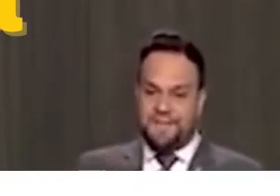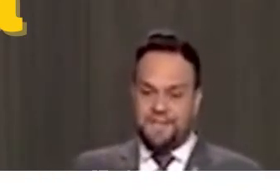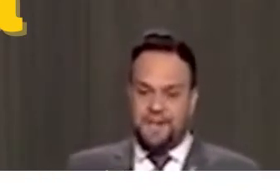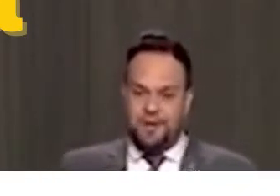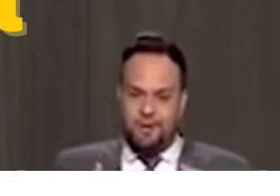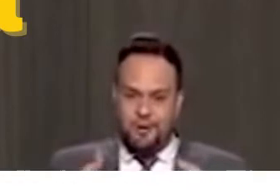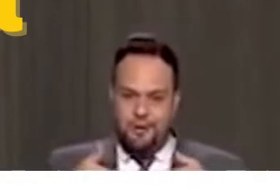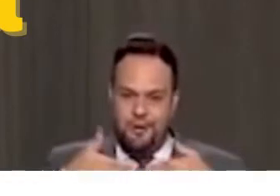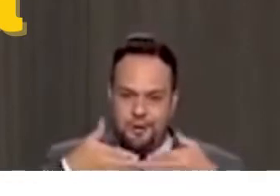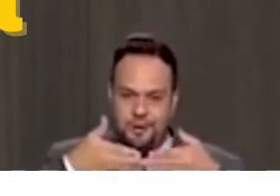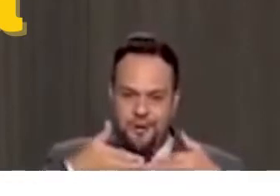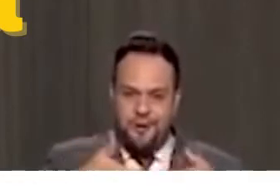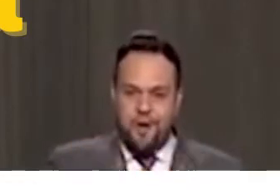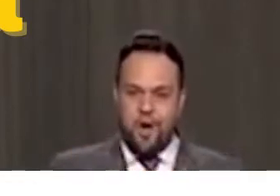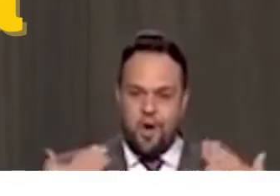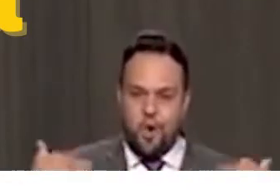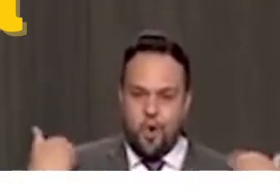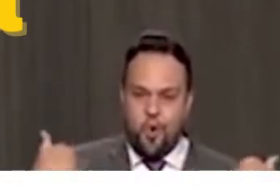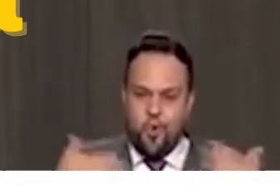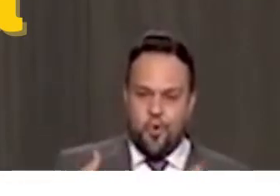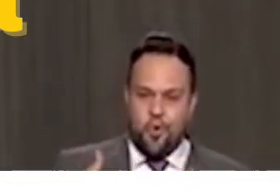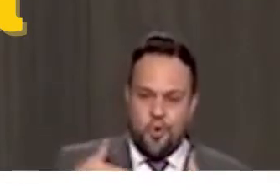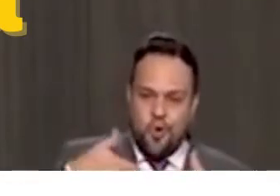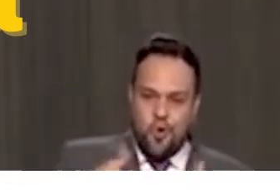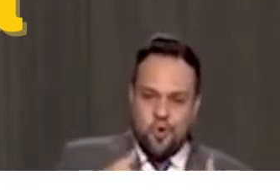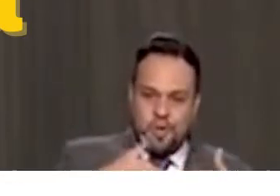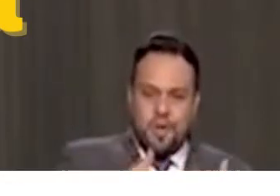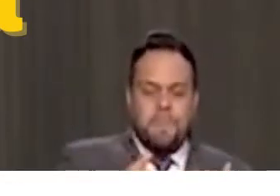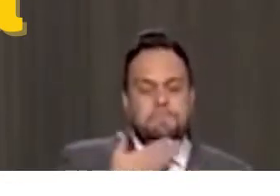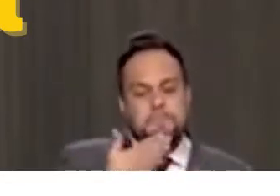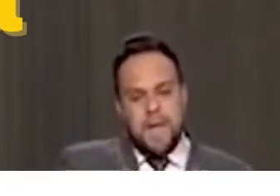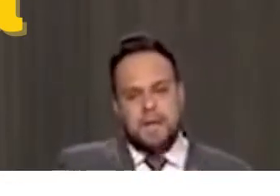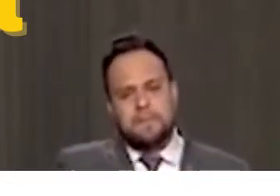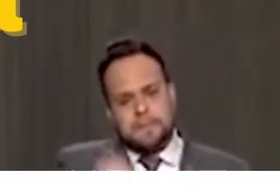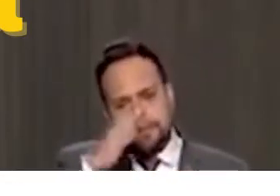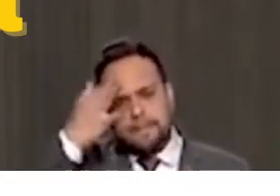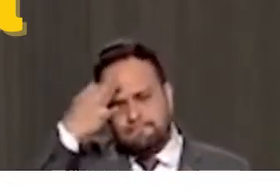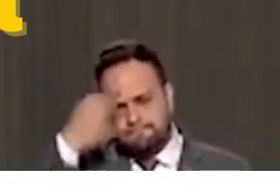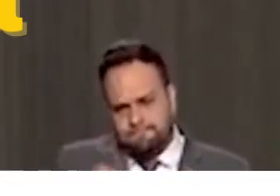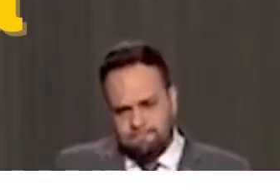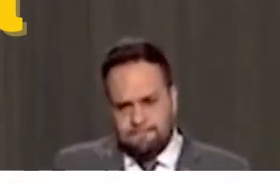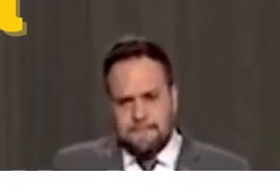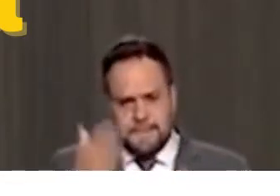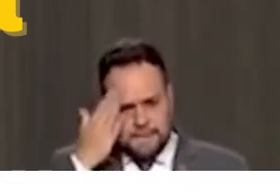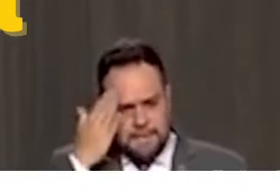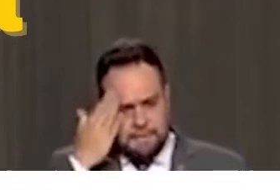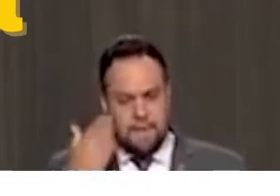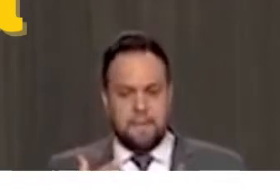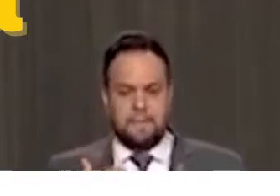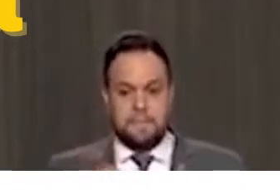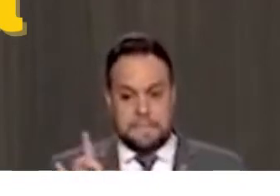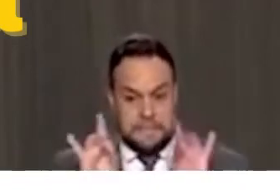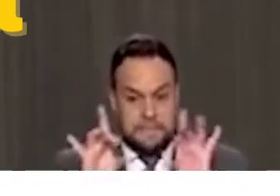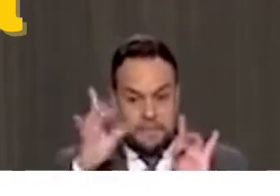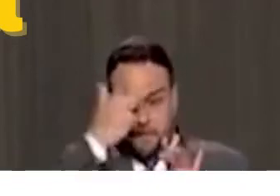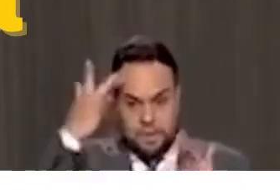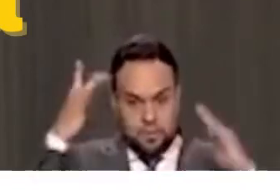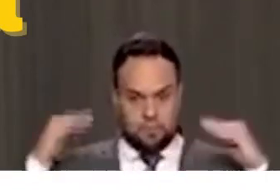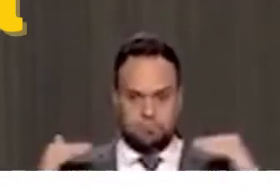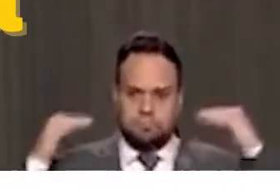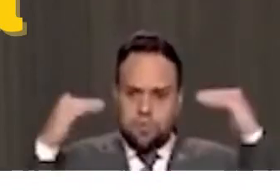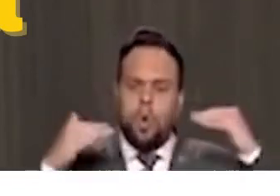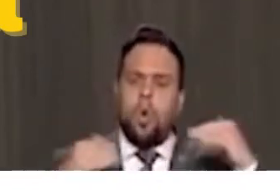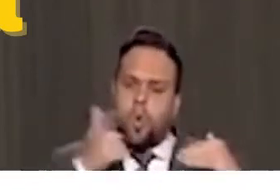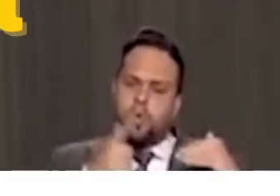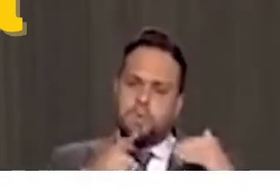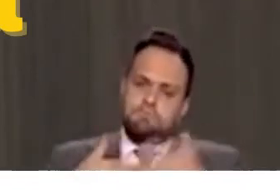Brasil é uma potência. A gente pede aqui bom senso a todo mundo, né? Em especial às autoridades, para que nós possamos levar o Brasil avante com a